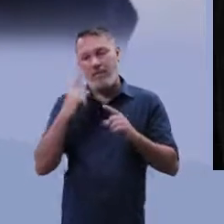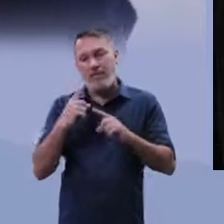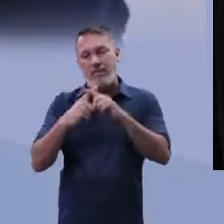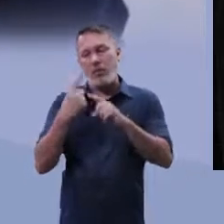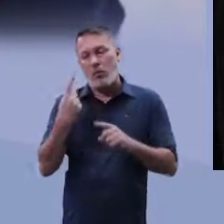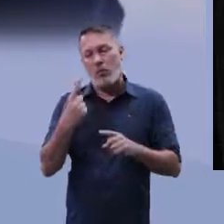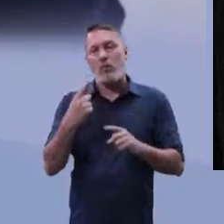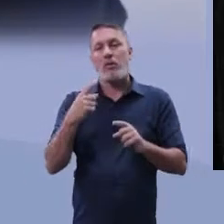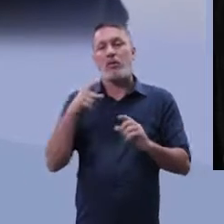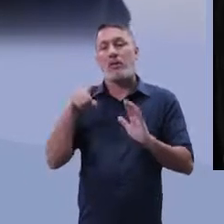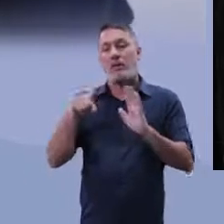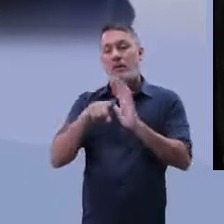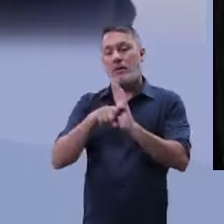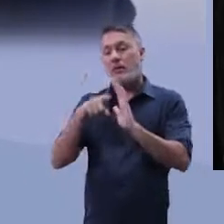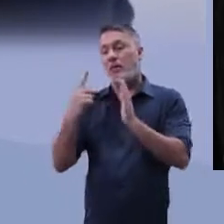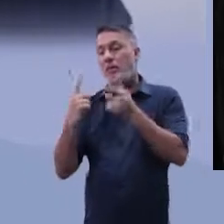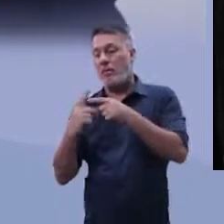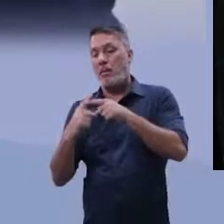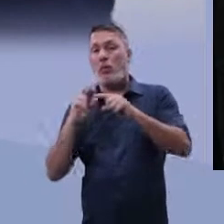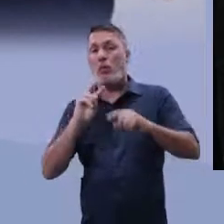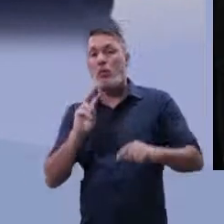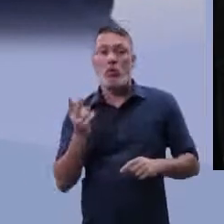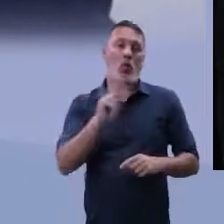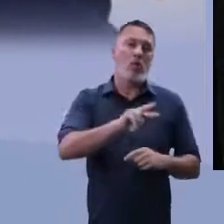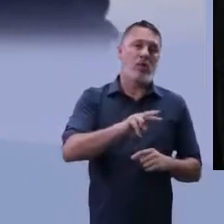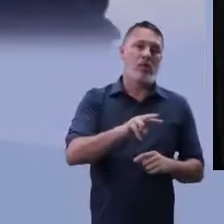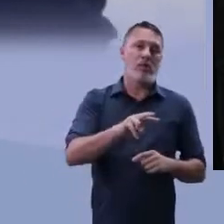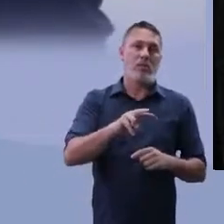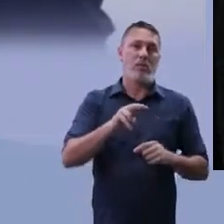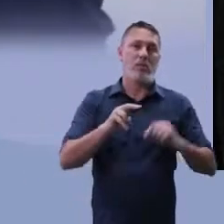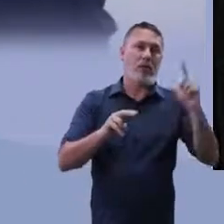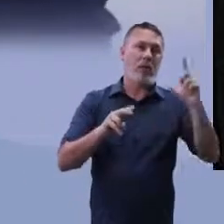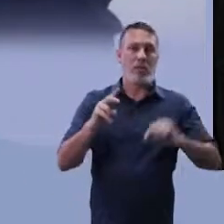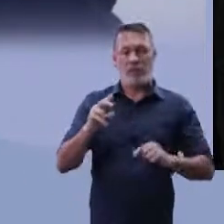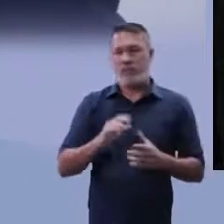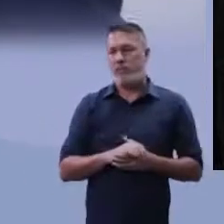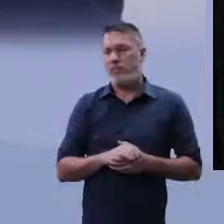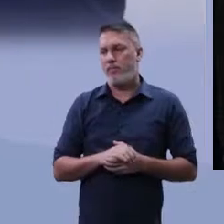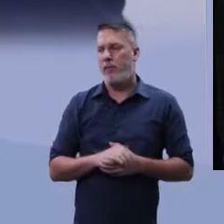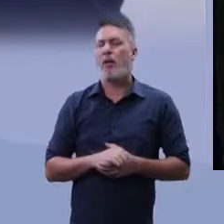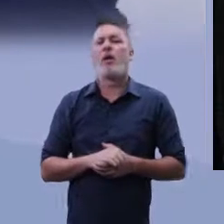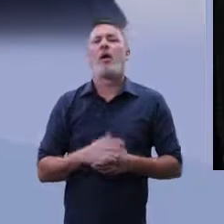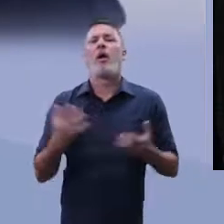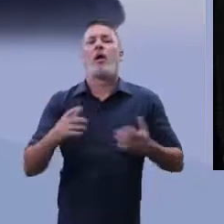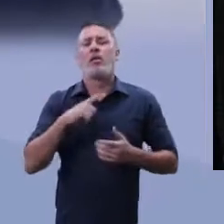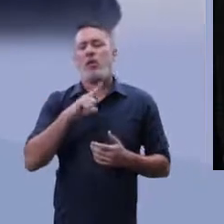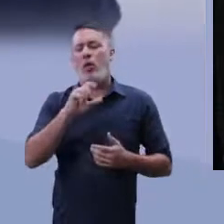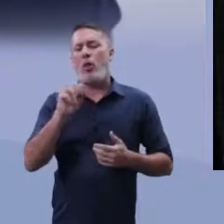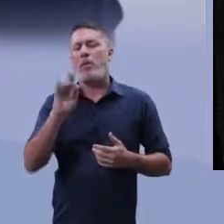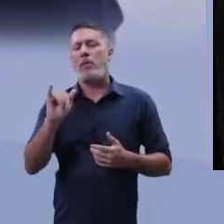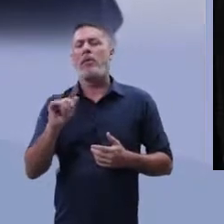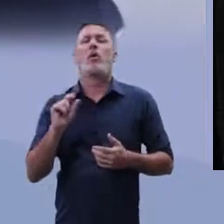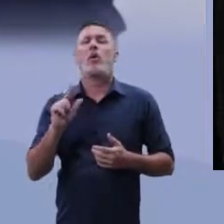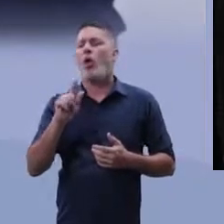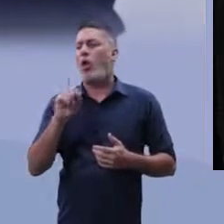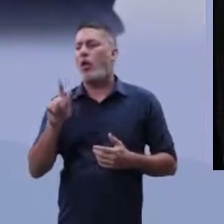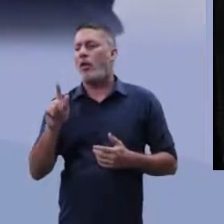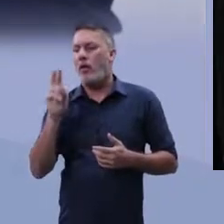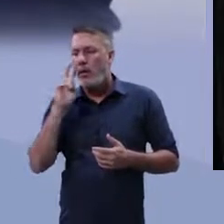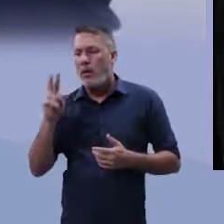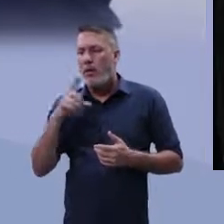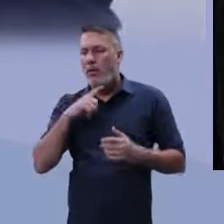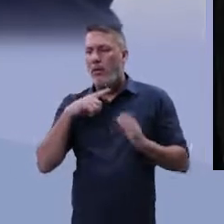você multiplica por menos 1, o sinal da inequação troca. Então, ao invés de ficar maior, fica menor. O que que é o log? O conceito de